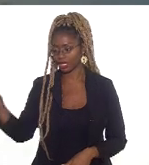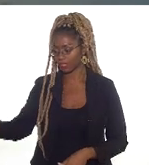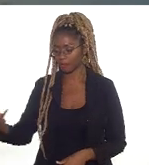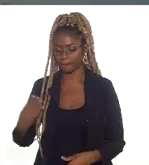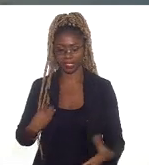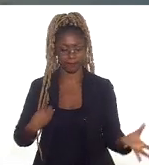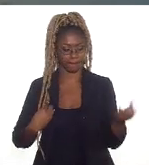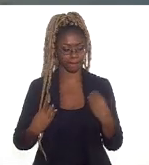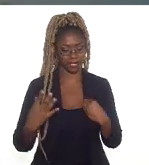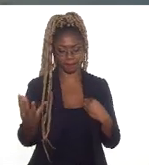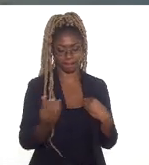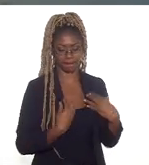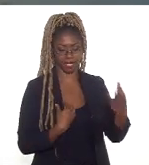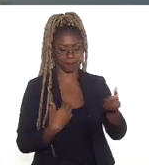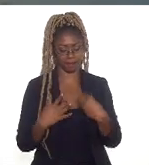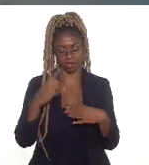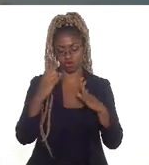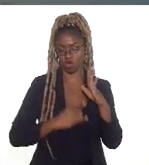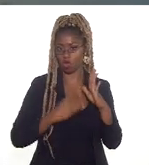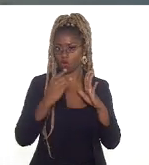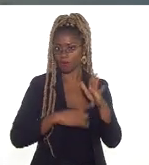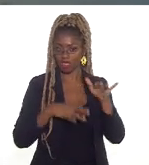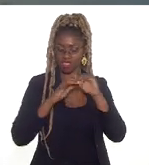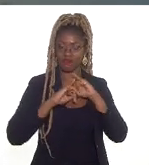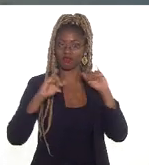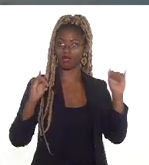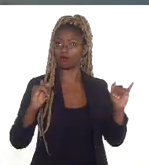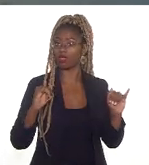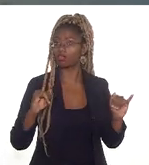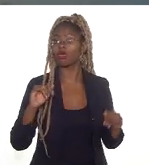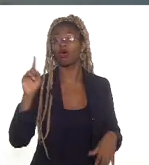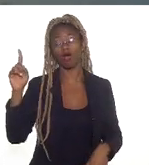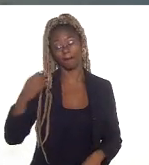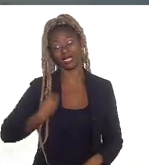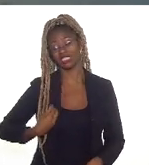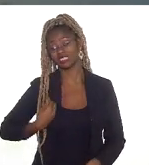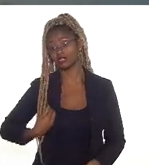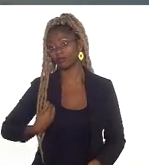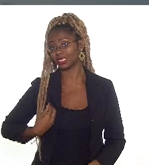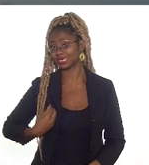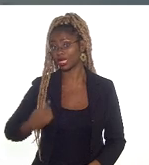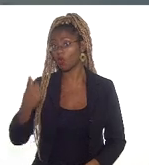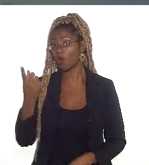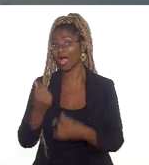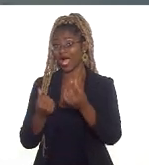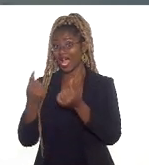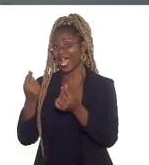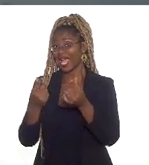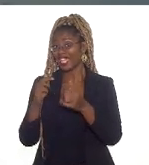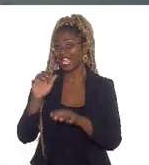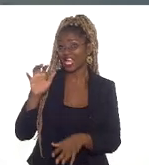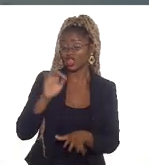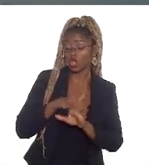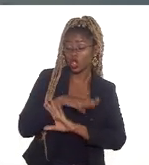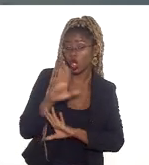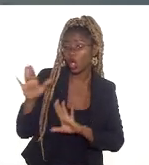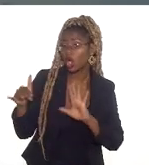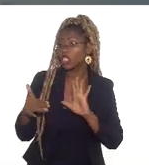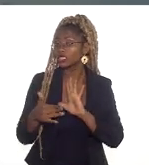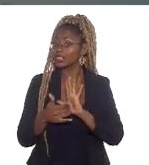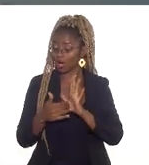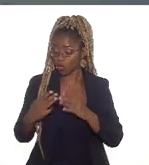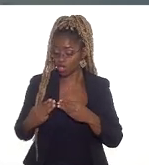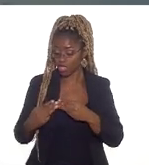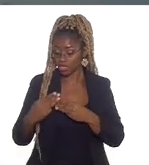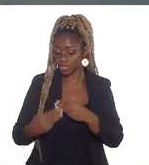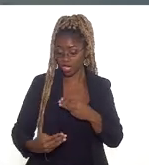campo a campo, vindo da Superintendência de Participação Governamental, a renda bruta naquele trimestre de cada campo. E, com